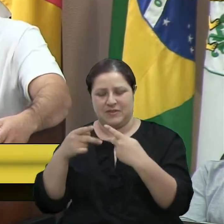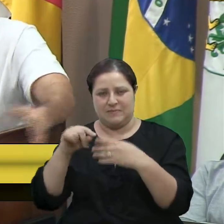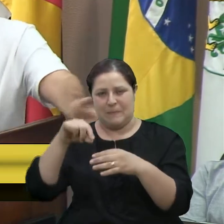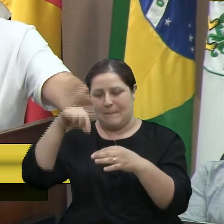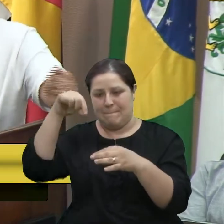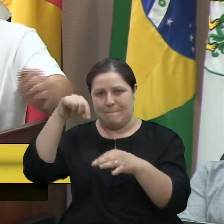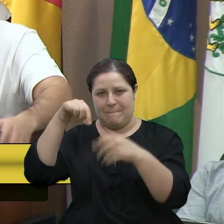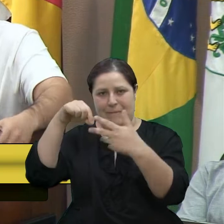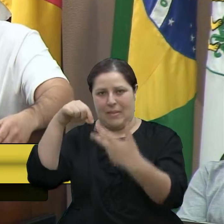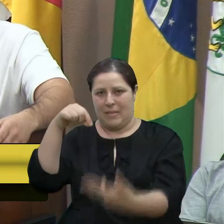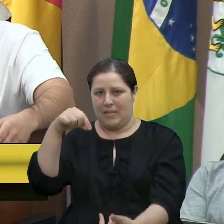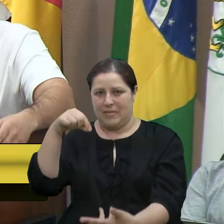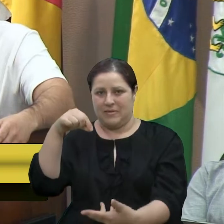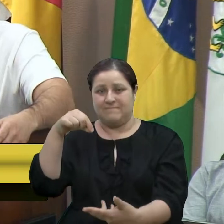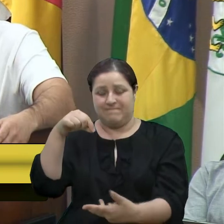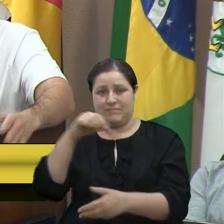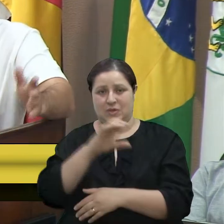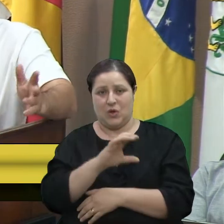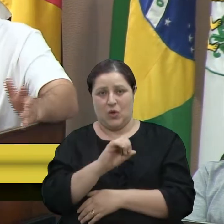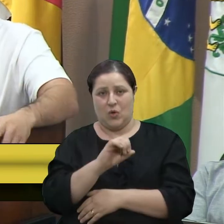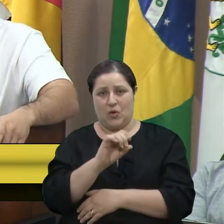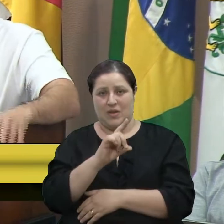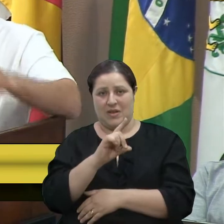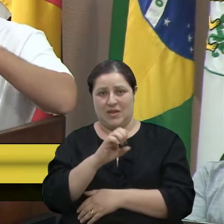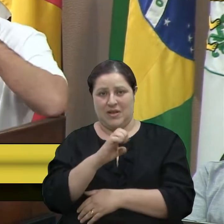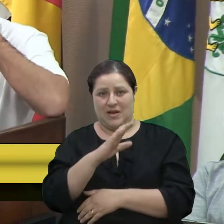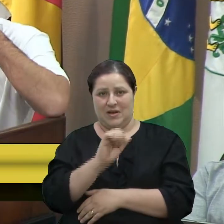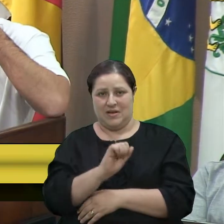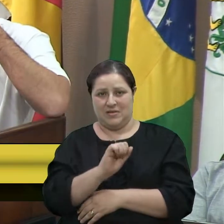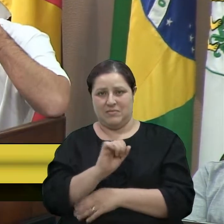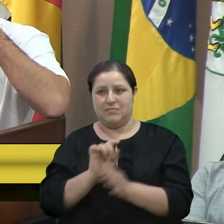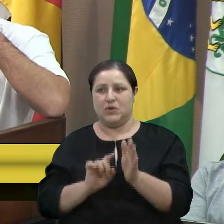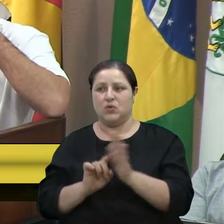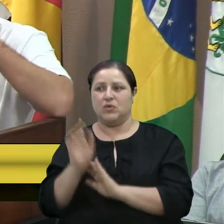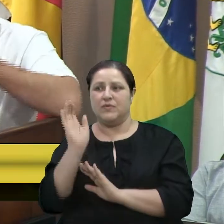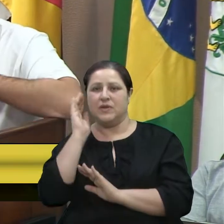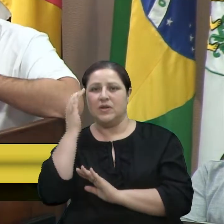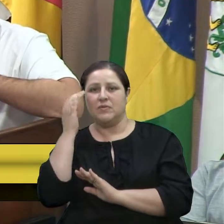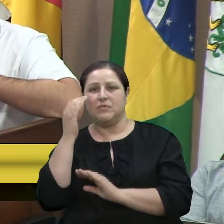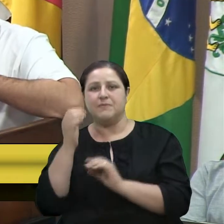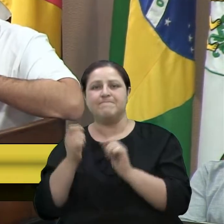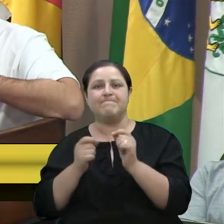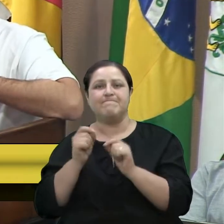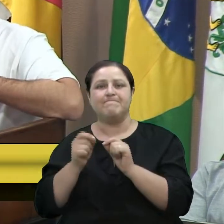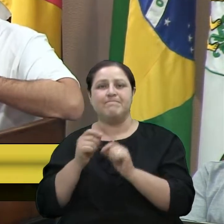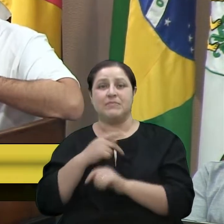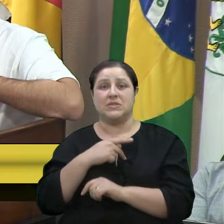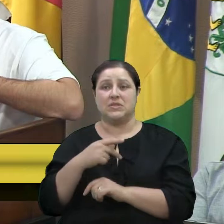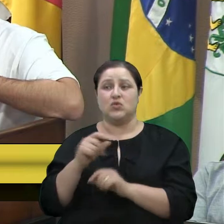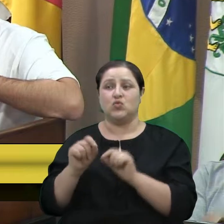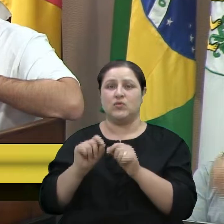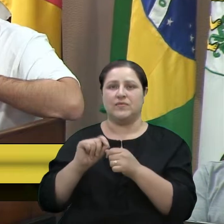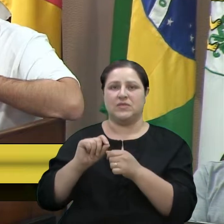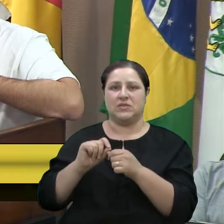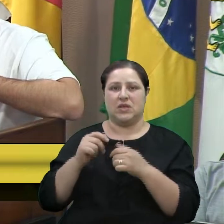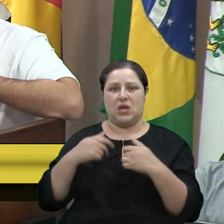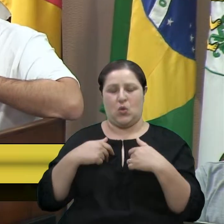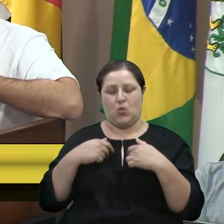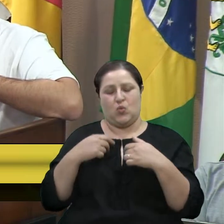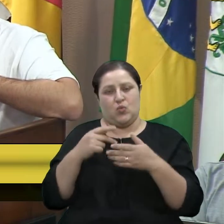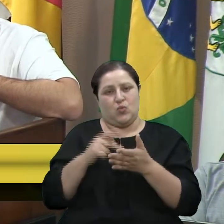E aí, vereador Felipe? E aí, presidente, o que nós vamos fazer? Eu, sinceramente, não tenho formação em